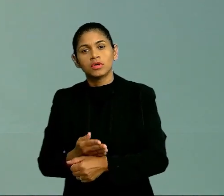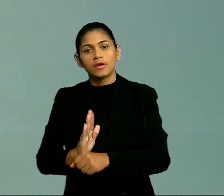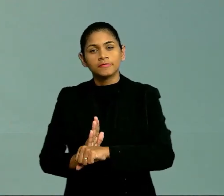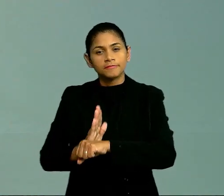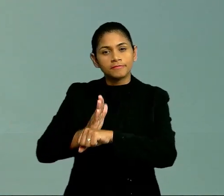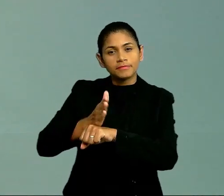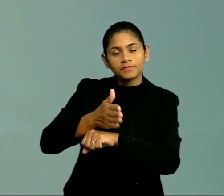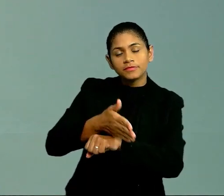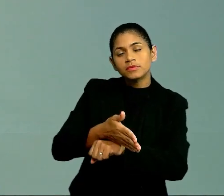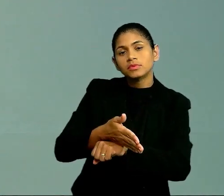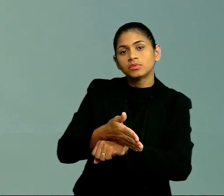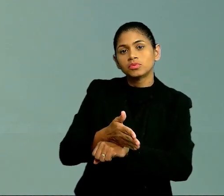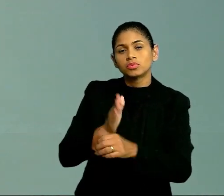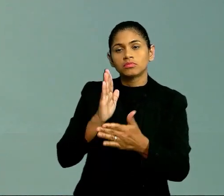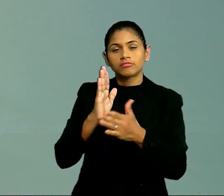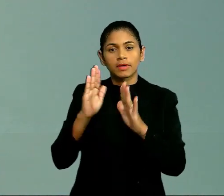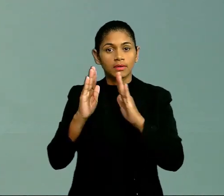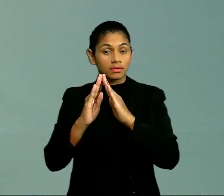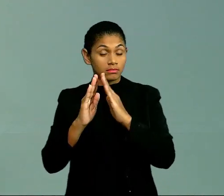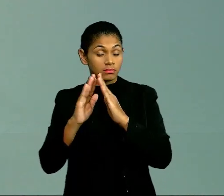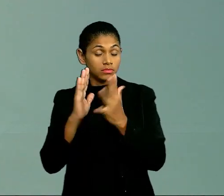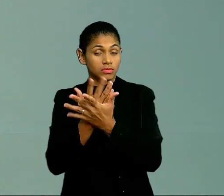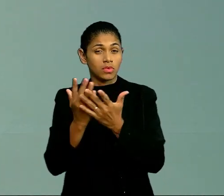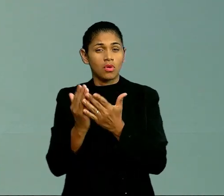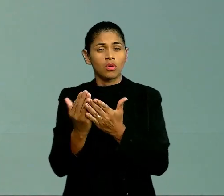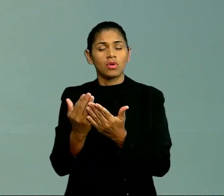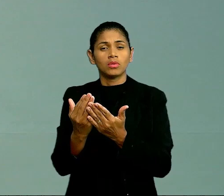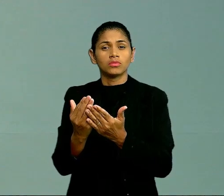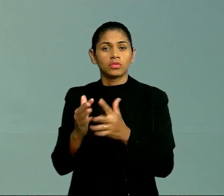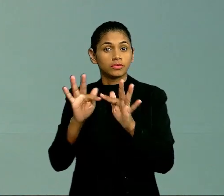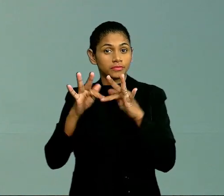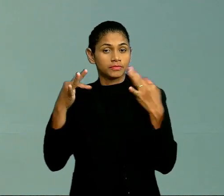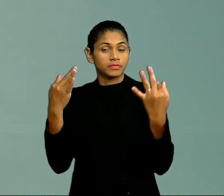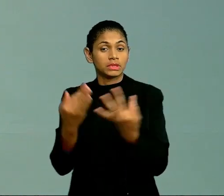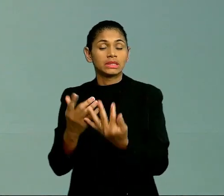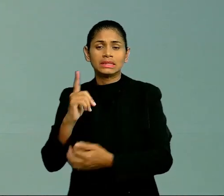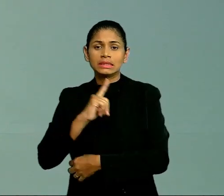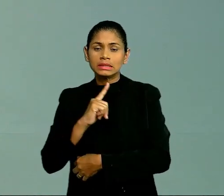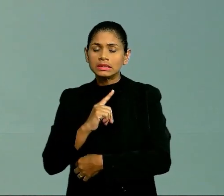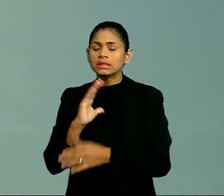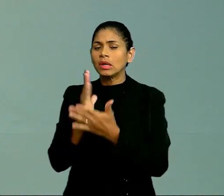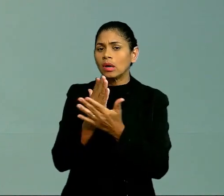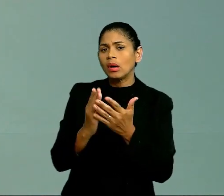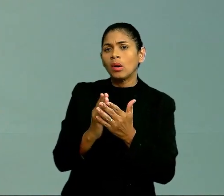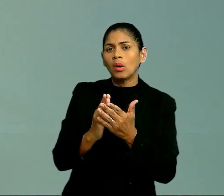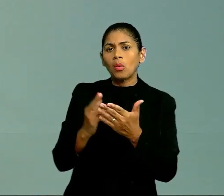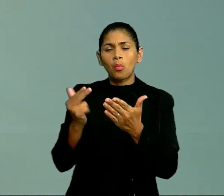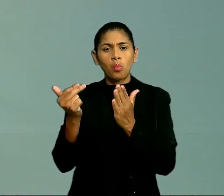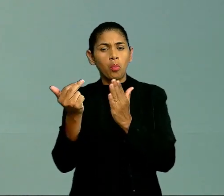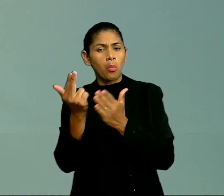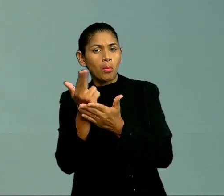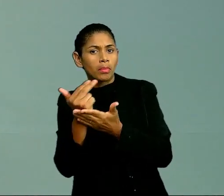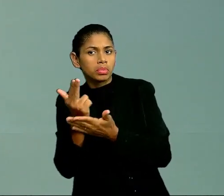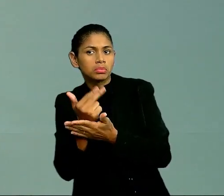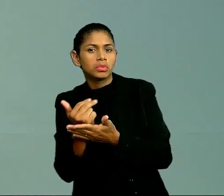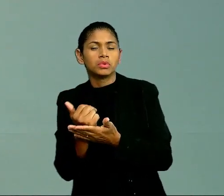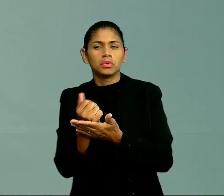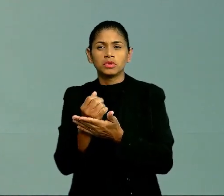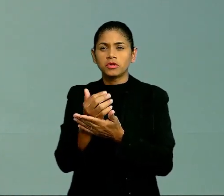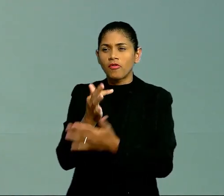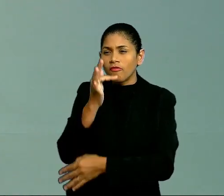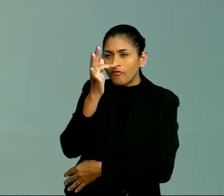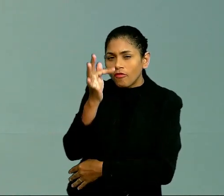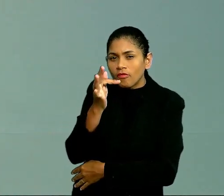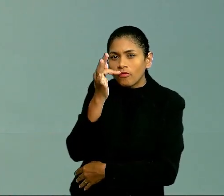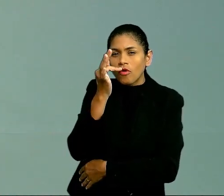alguns familiares ou alguns parentes, e que normalmente quando nós vemos alguma pintura, são pinturas ali de paisagens, de flores,